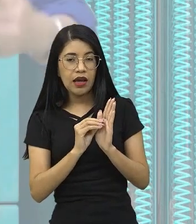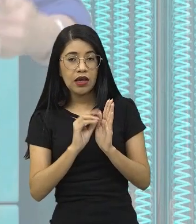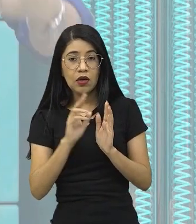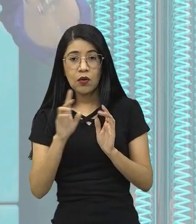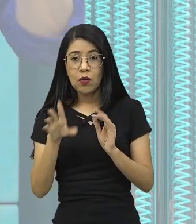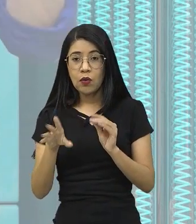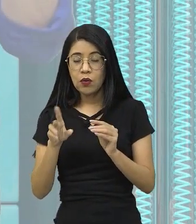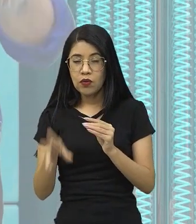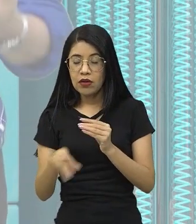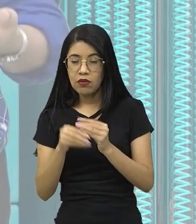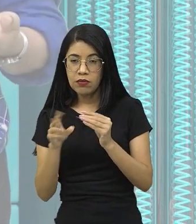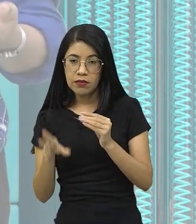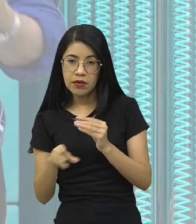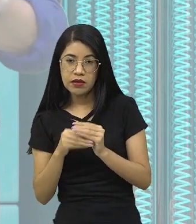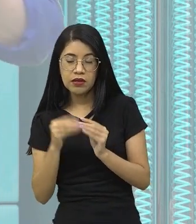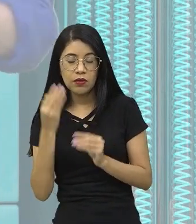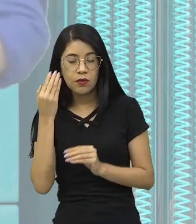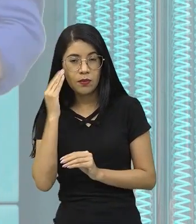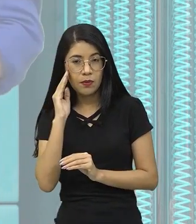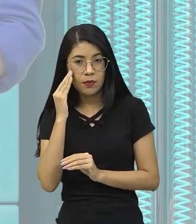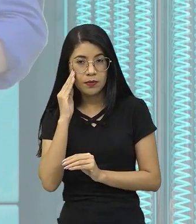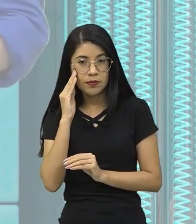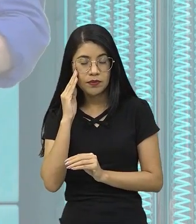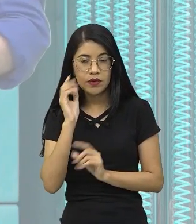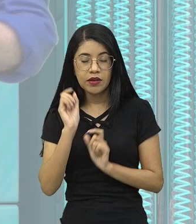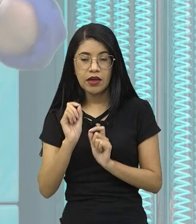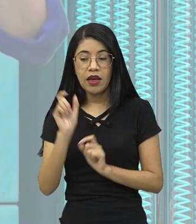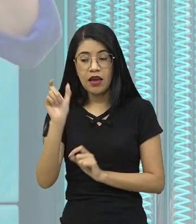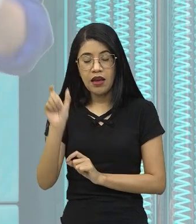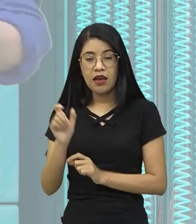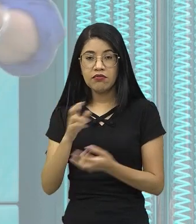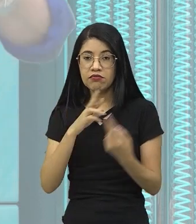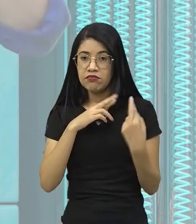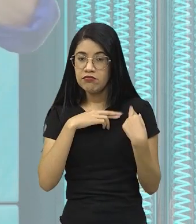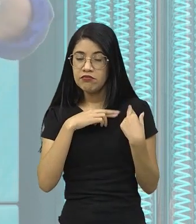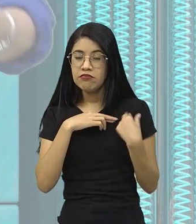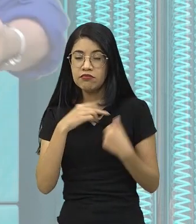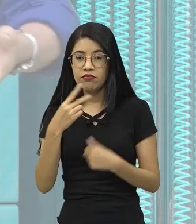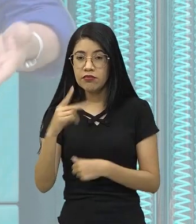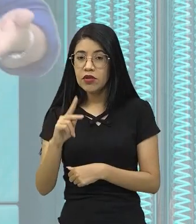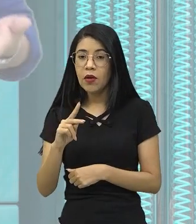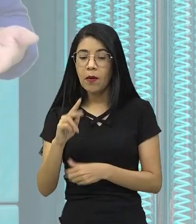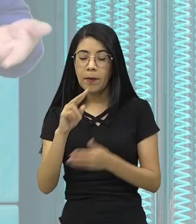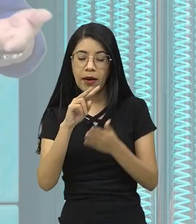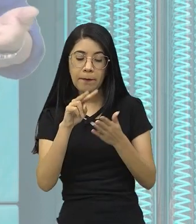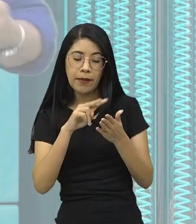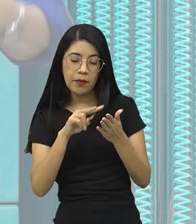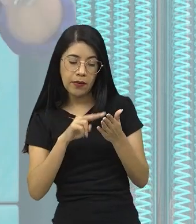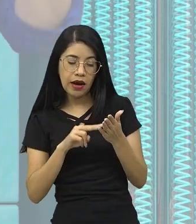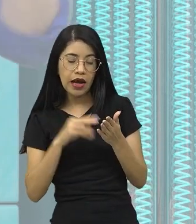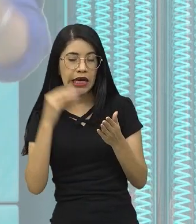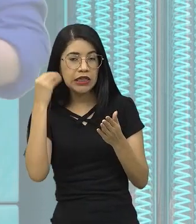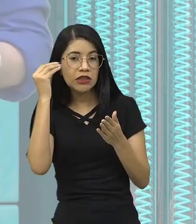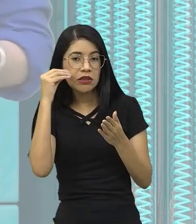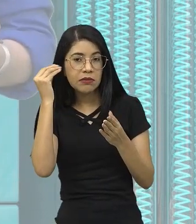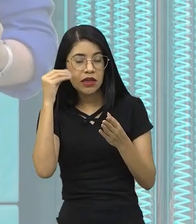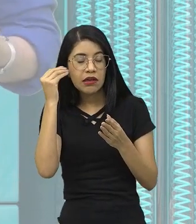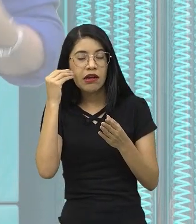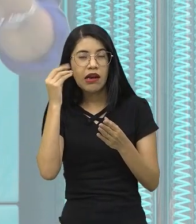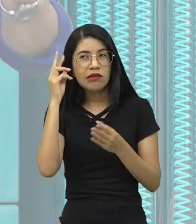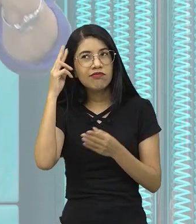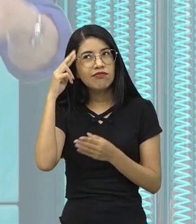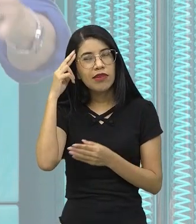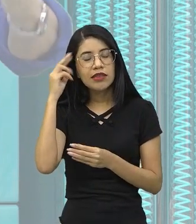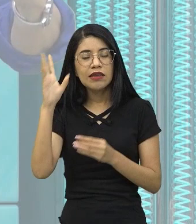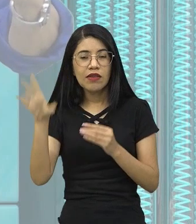a compreensão, ela é atribuída a você, você que vai com as suas experiências, com a sua